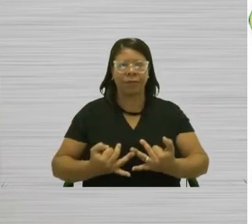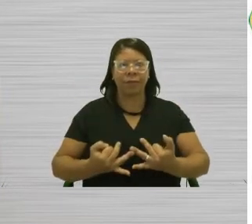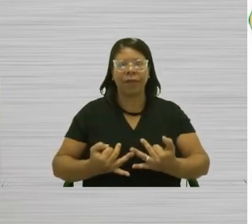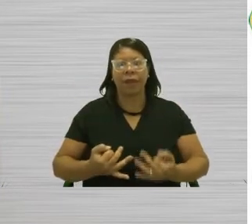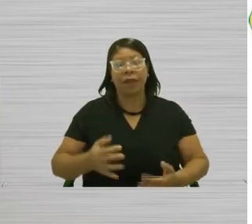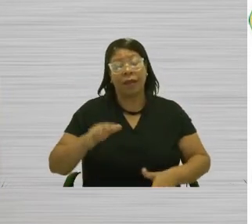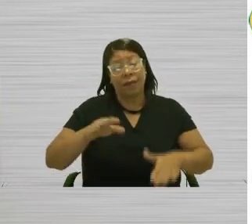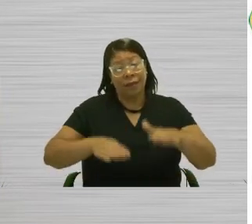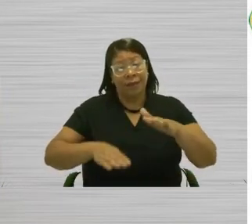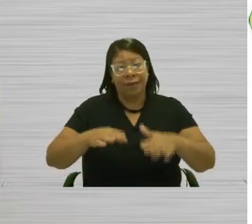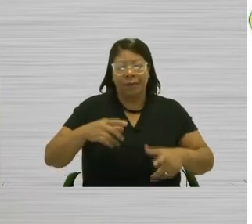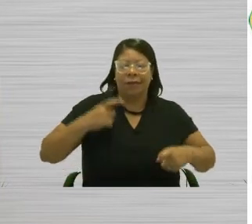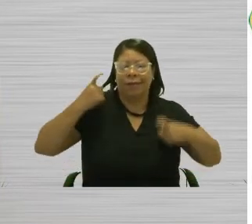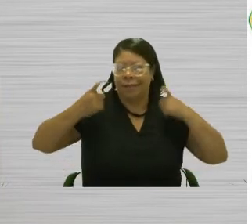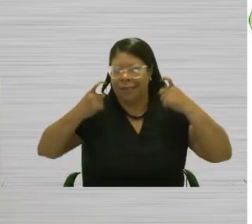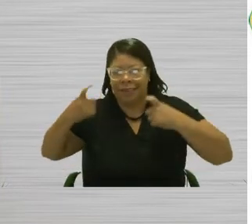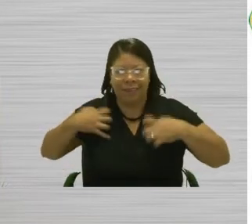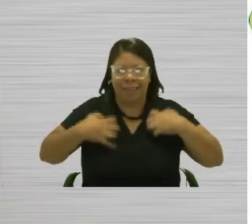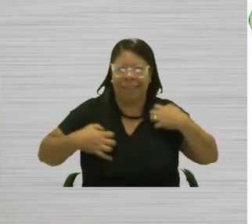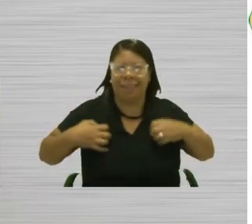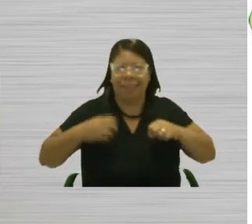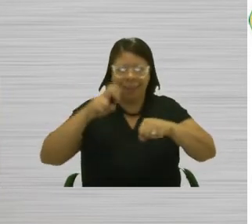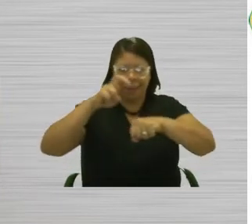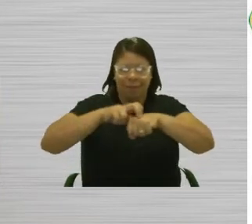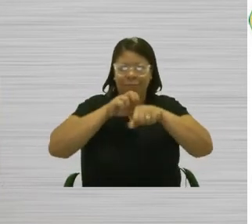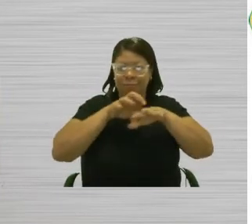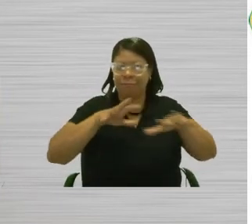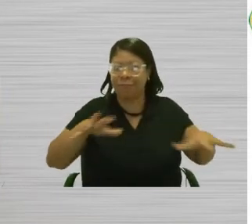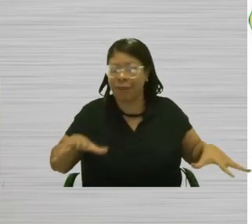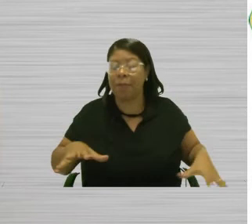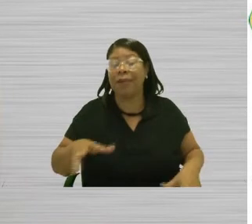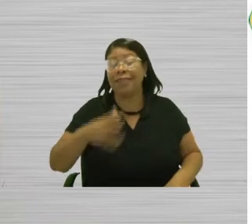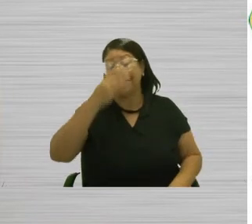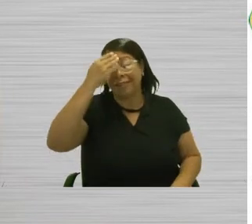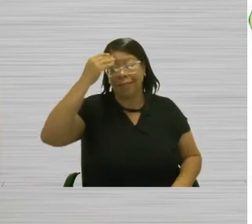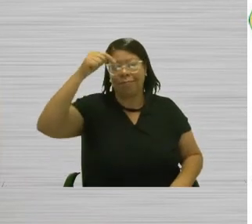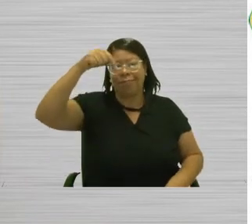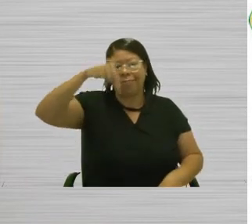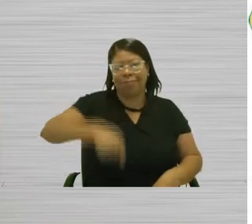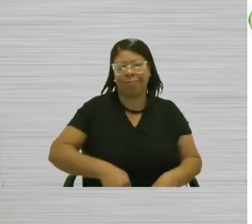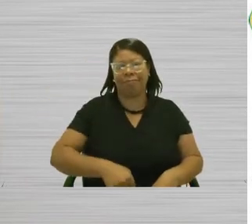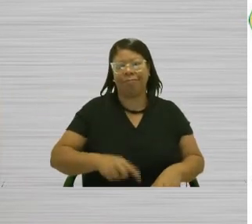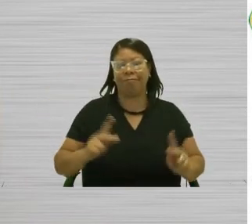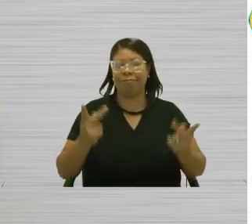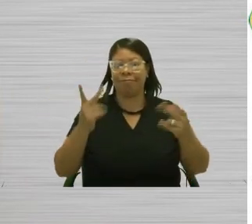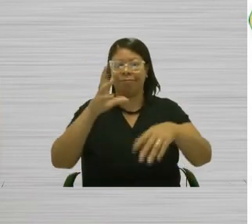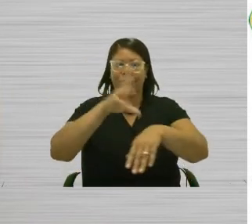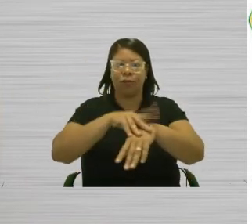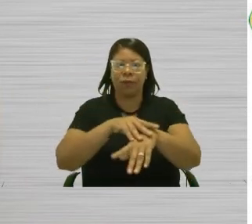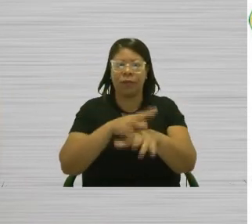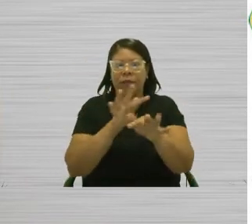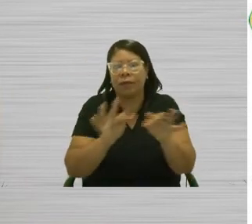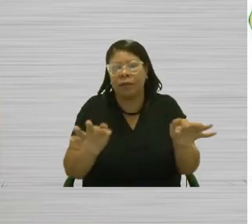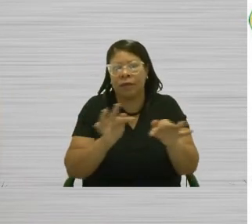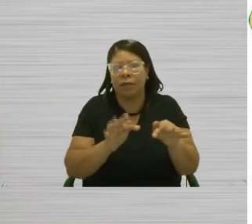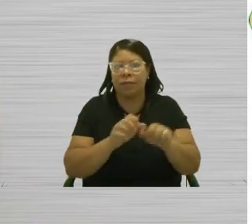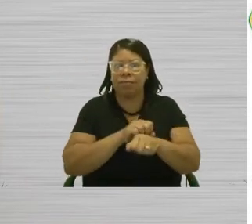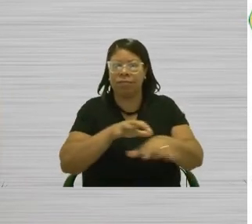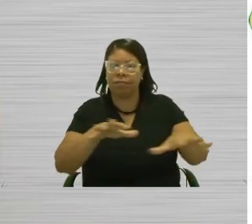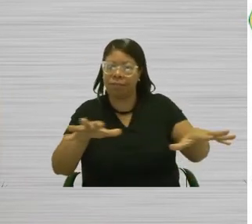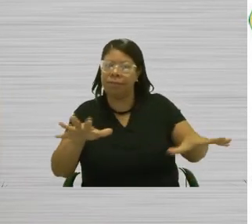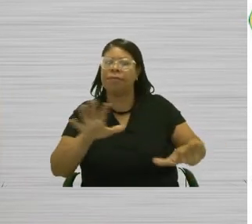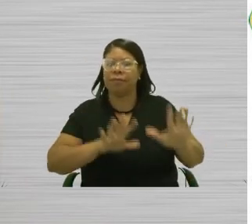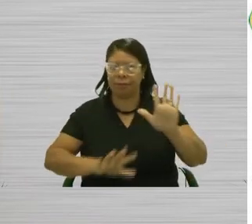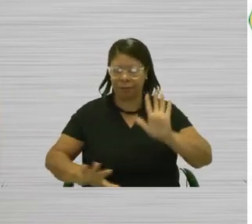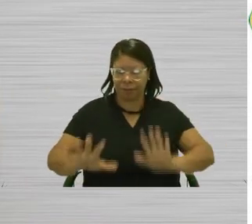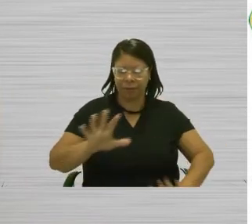gente fica tão preocupado com o coronavírus e esquece o dever de casa, né? Que é o cuidado com essas arboviroses. A gente tem, dos casos